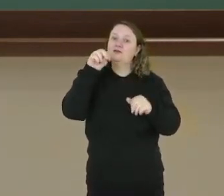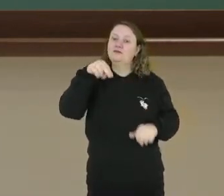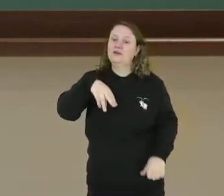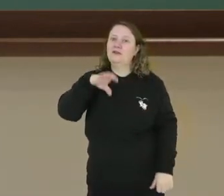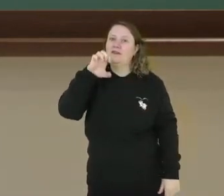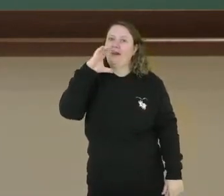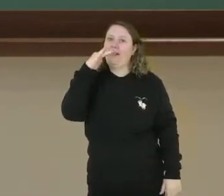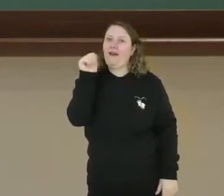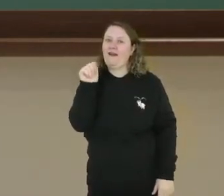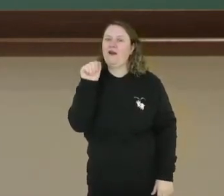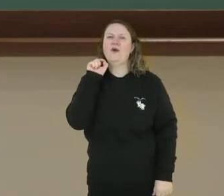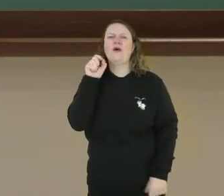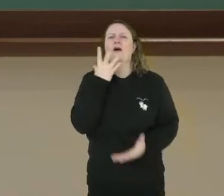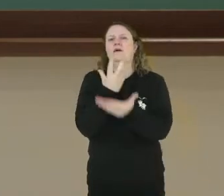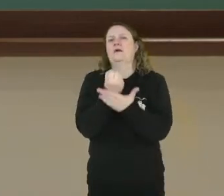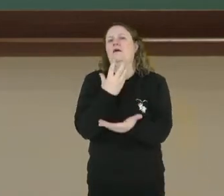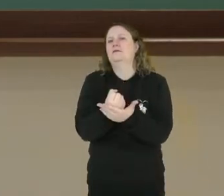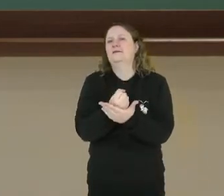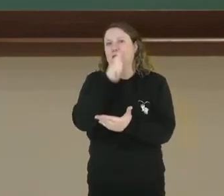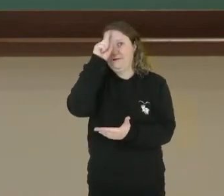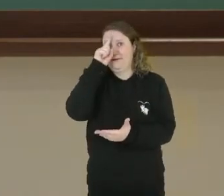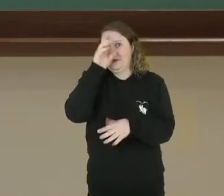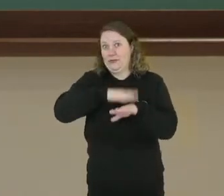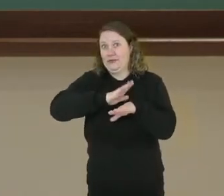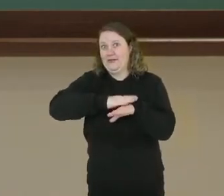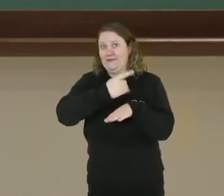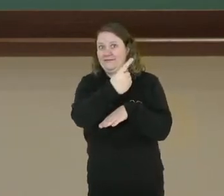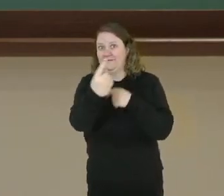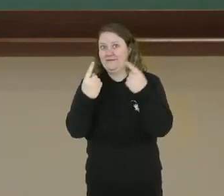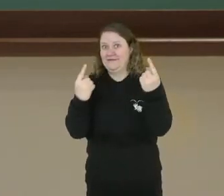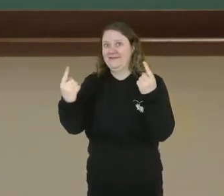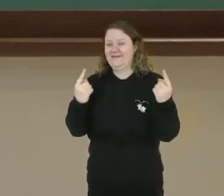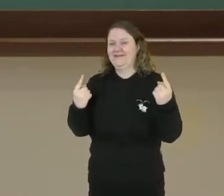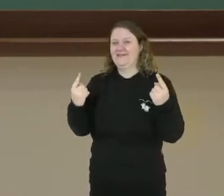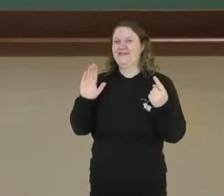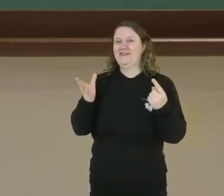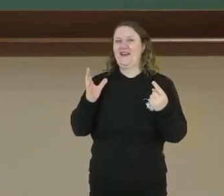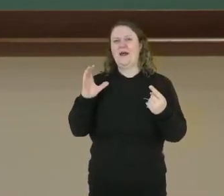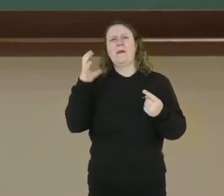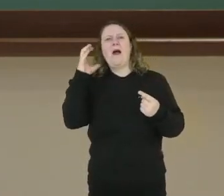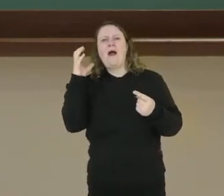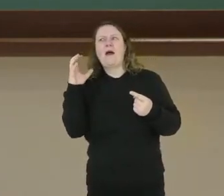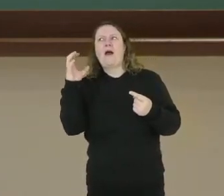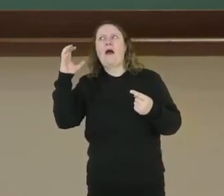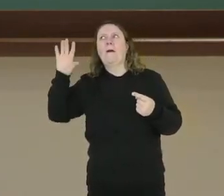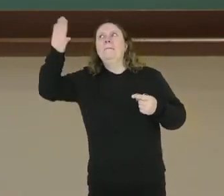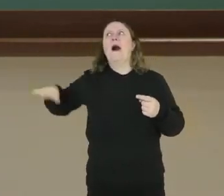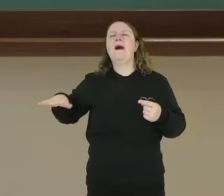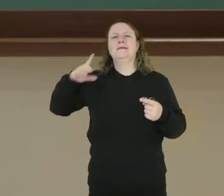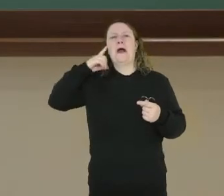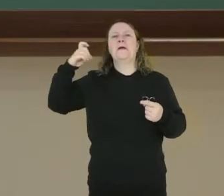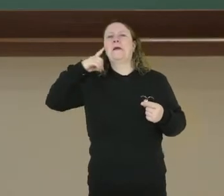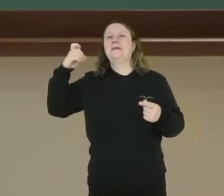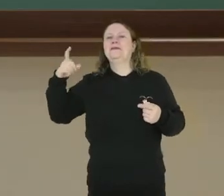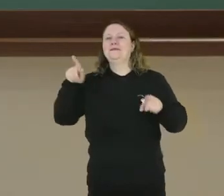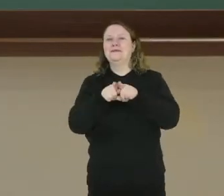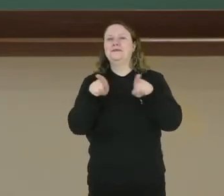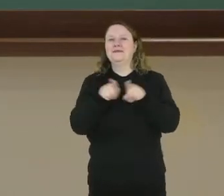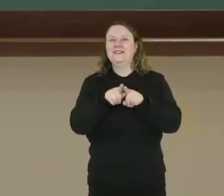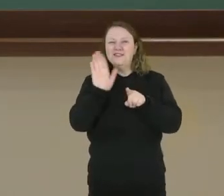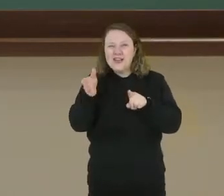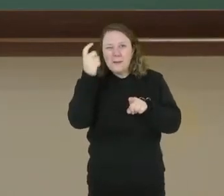você inventaria? Esse, por exemplo, do despertador já foi inventado, né? E um que você inventaria? Já pensou? Já escreveu